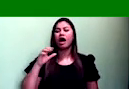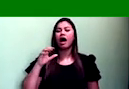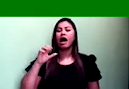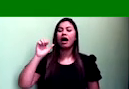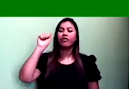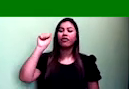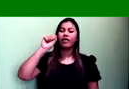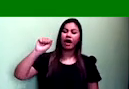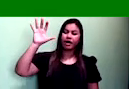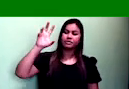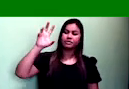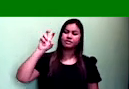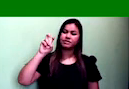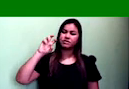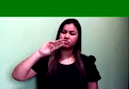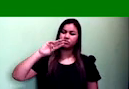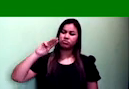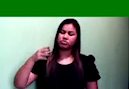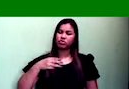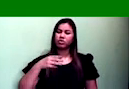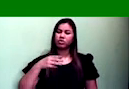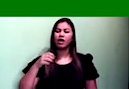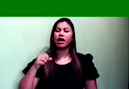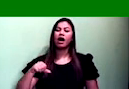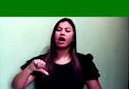Norte